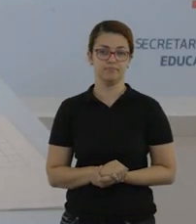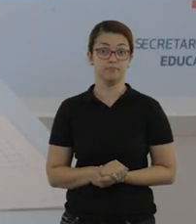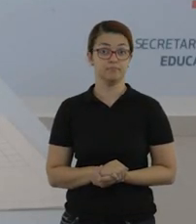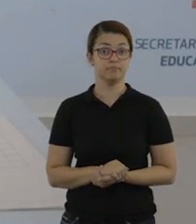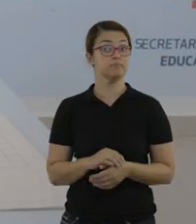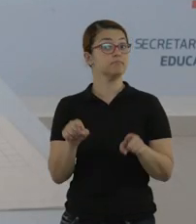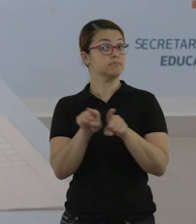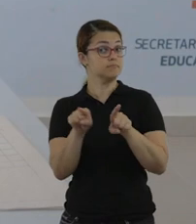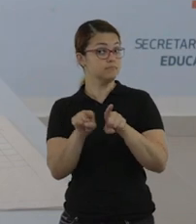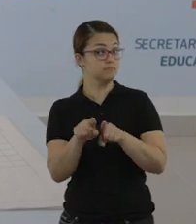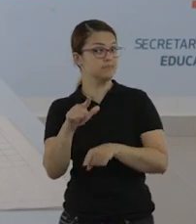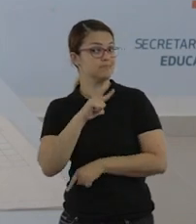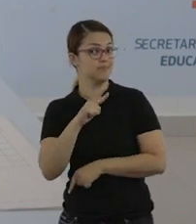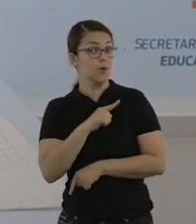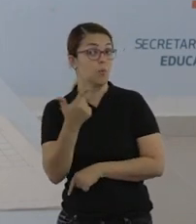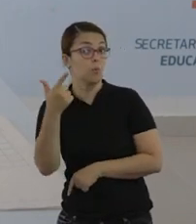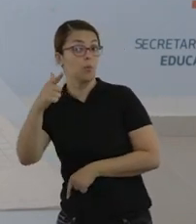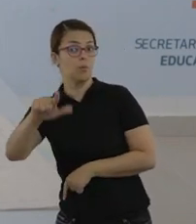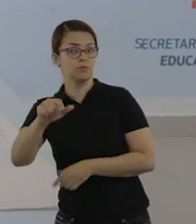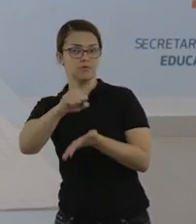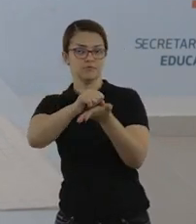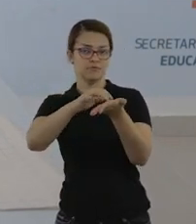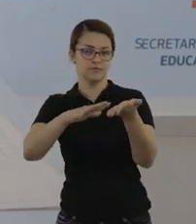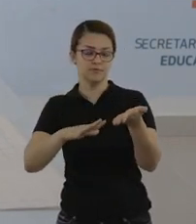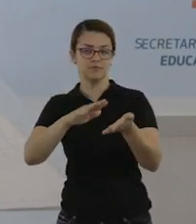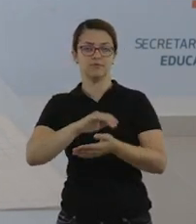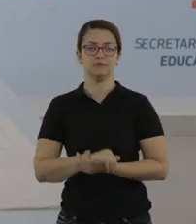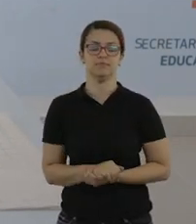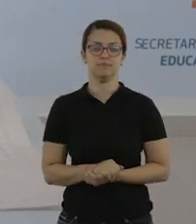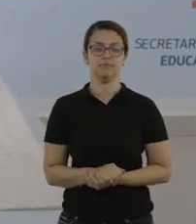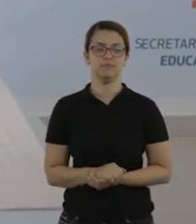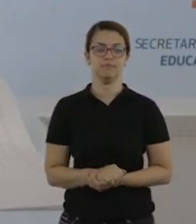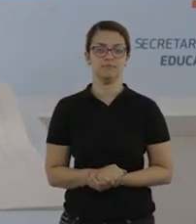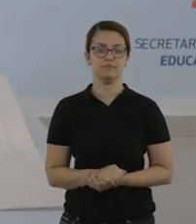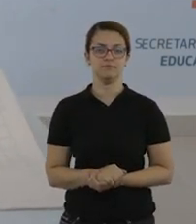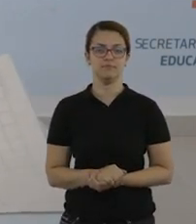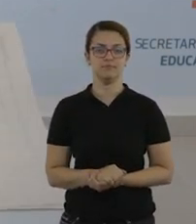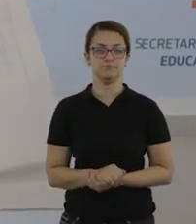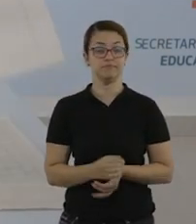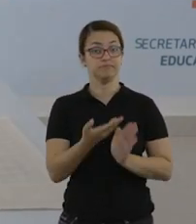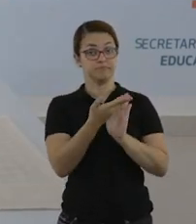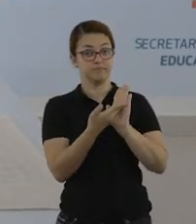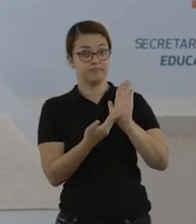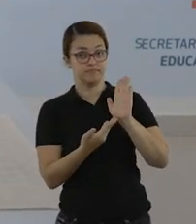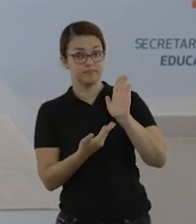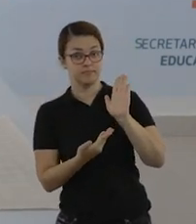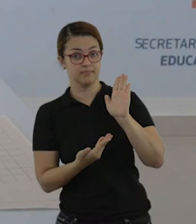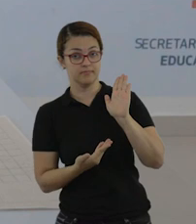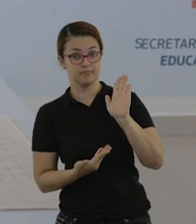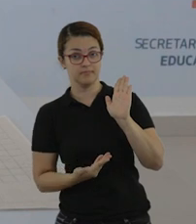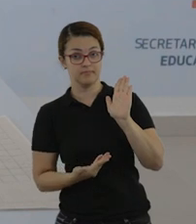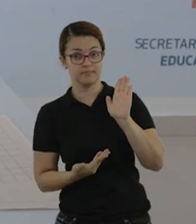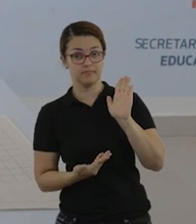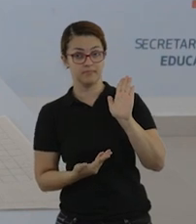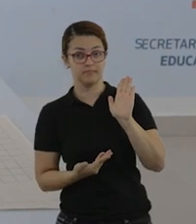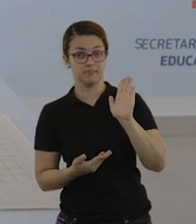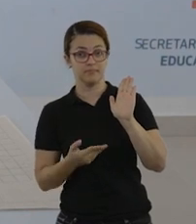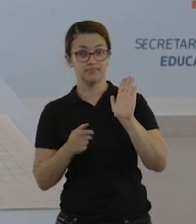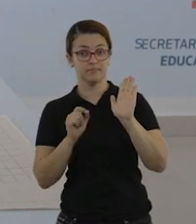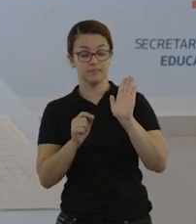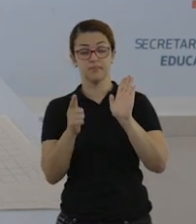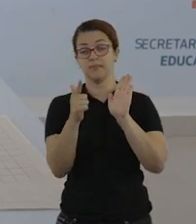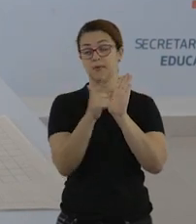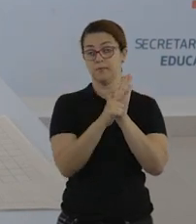Nós também temos uma outra atividade. Essa daqui, eu quadriculei essa